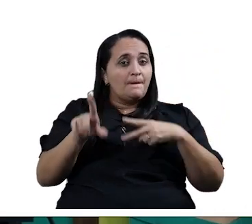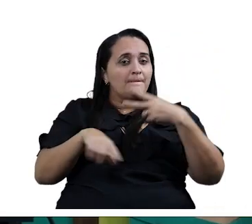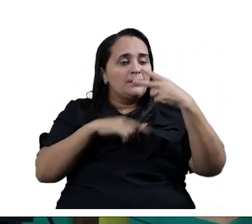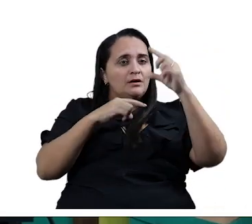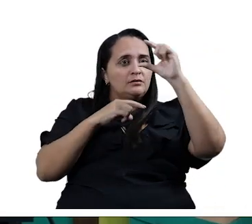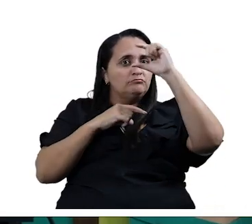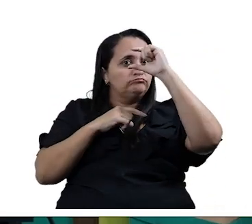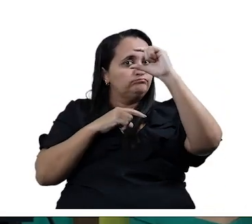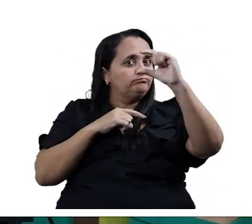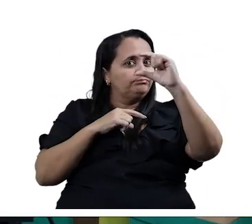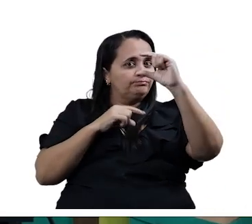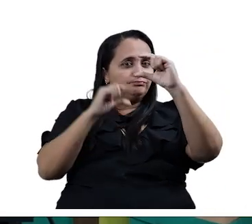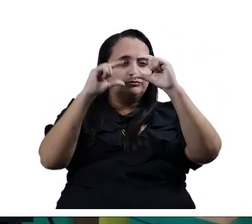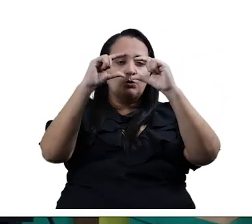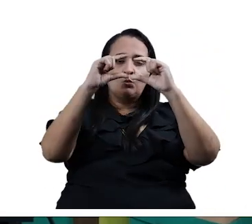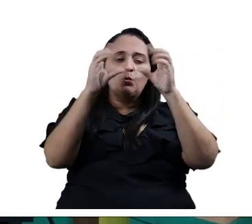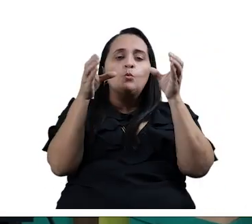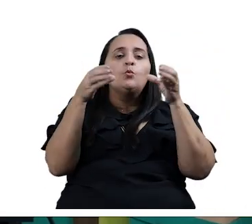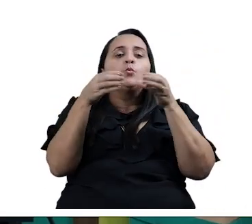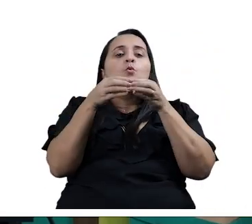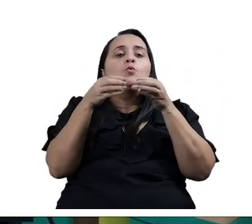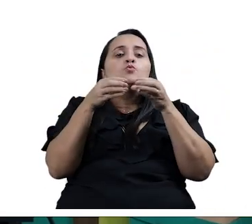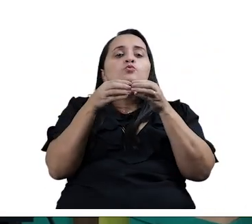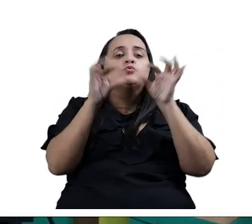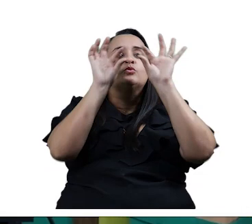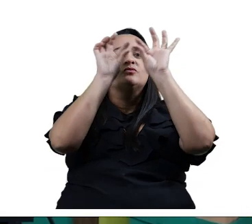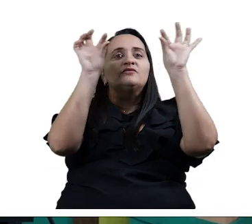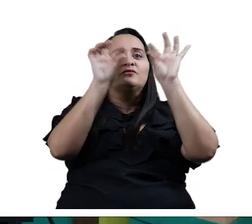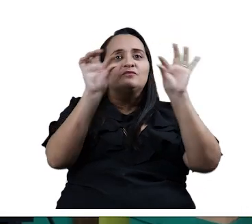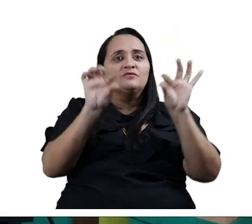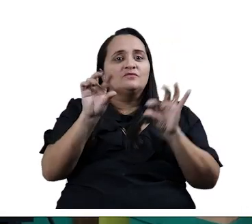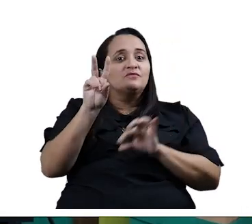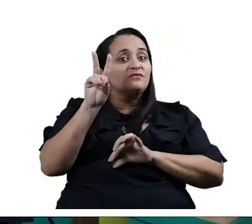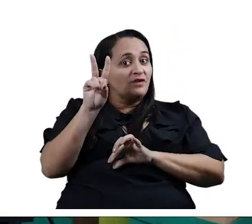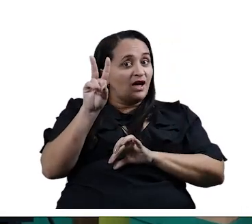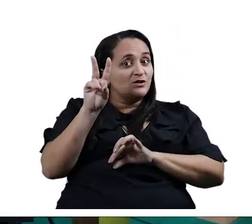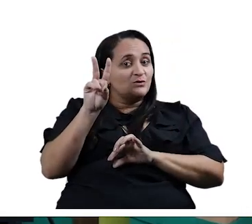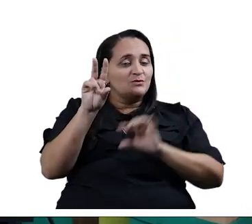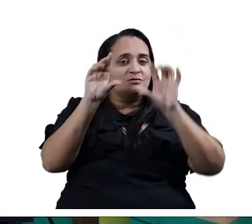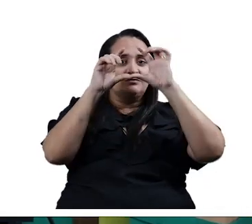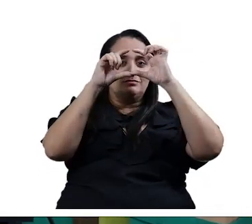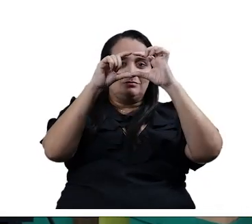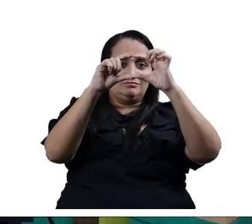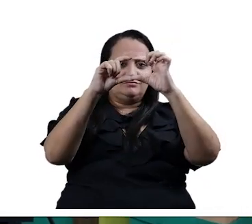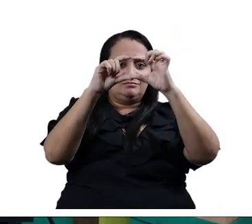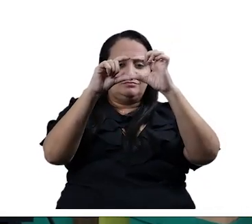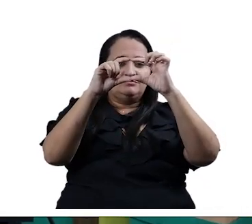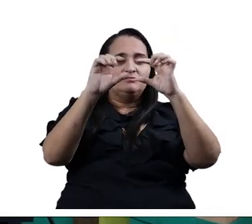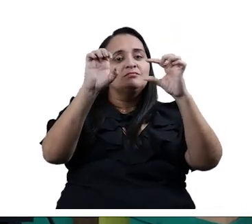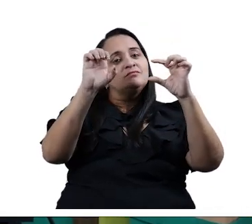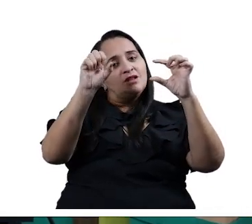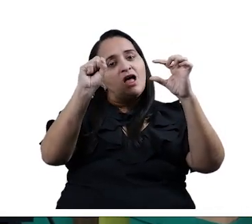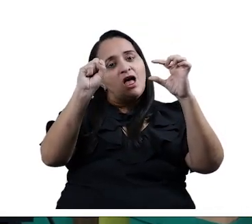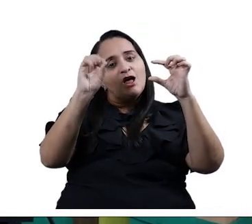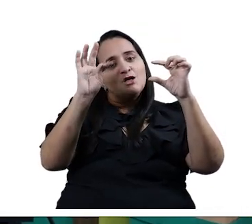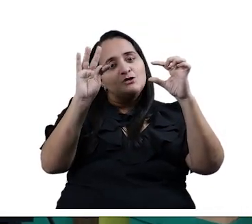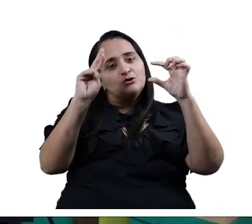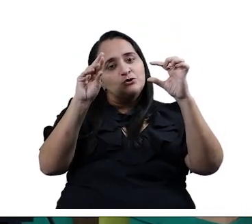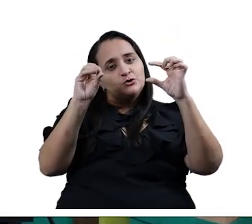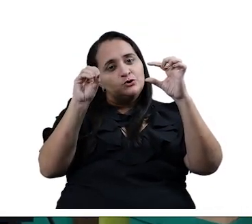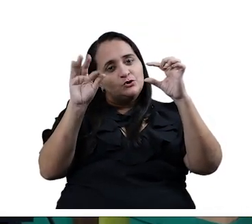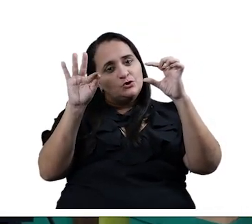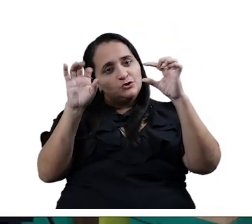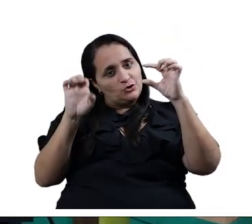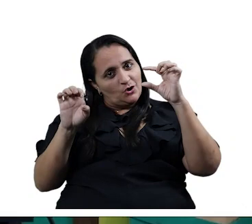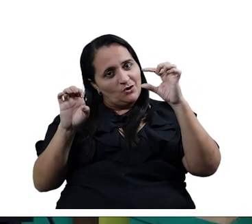E estrofe é o conjunto dos versos. Então, uma